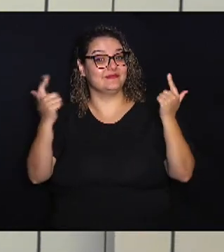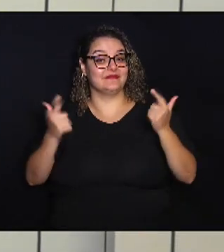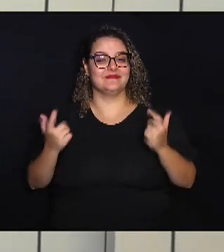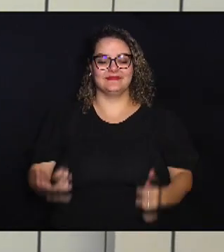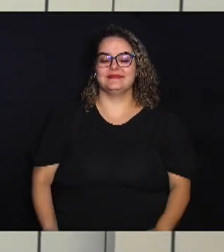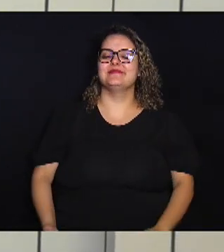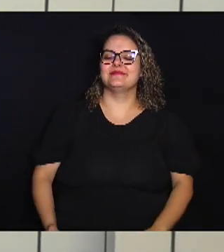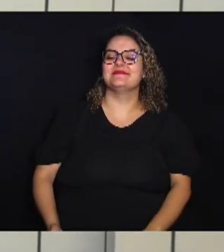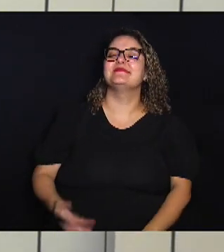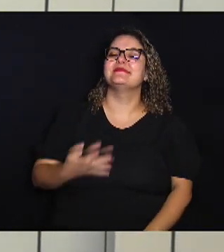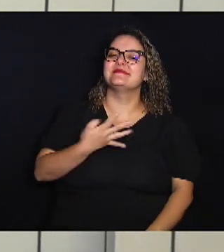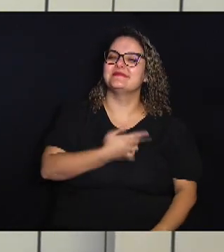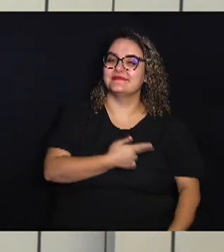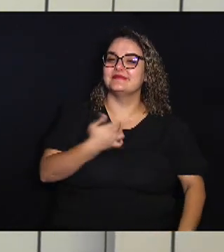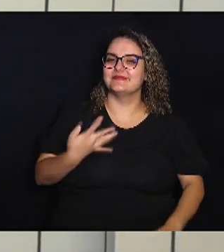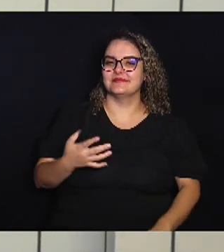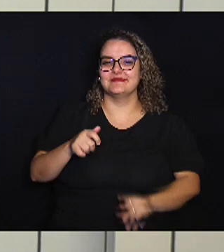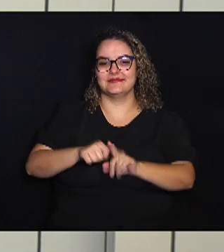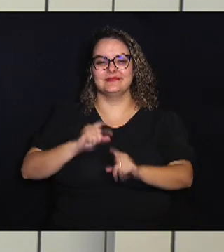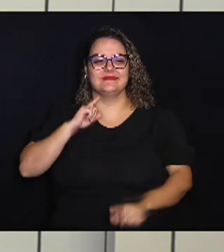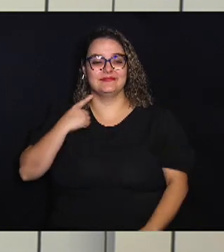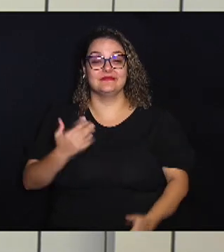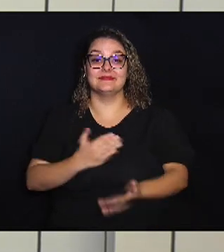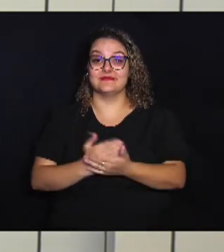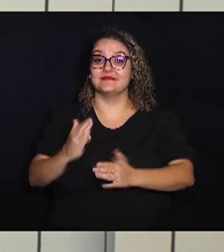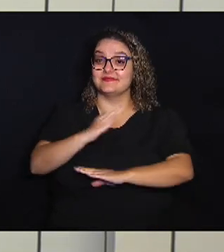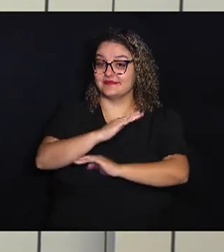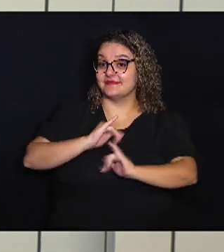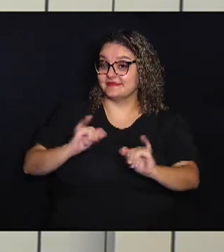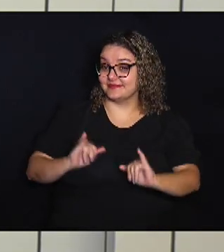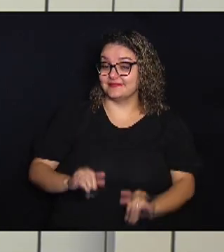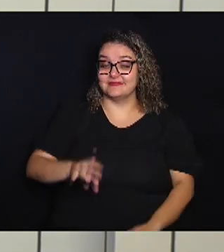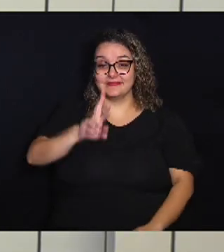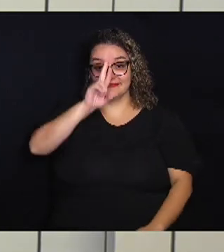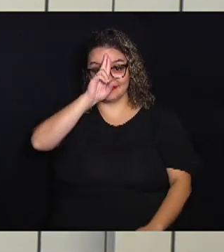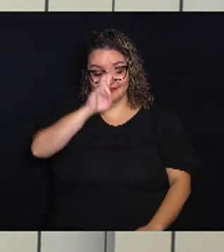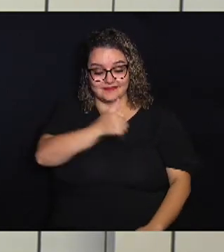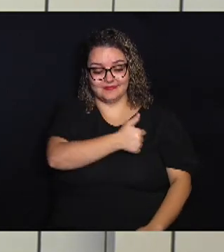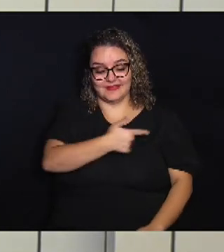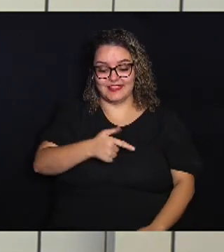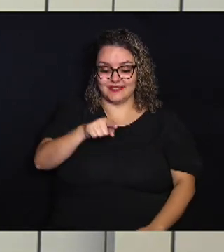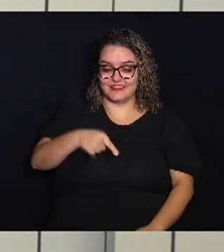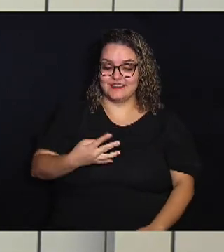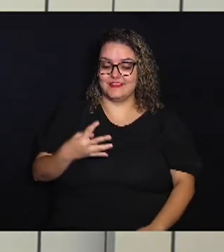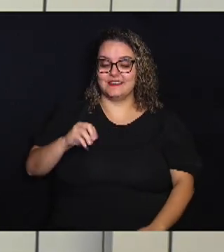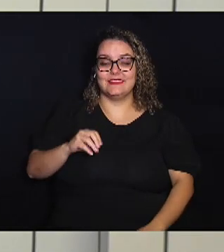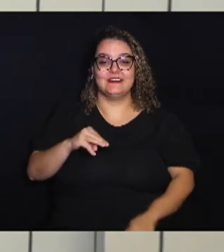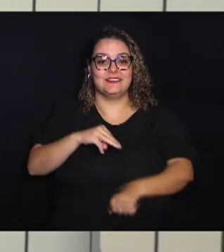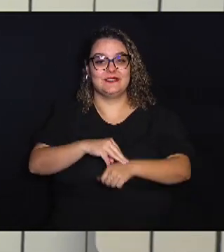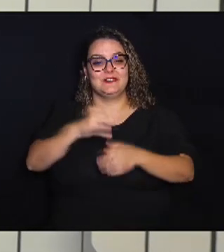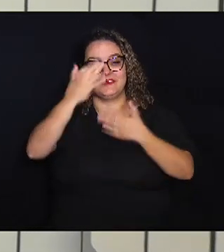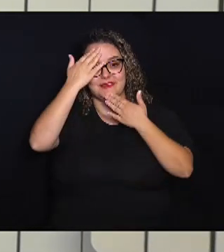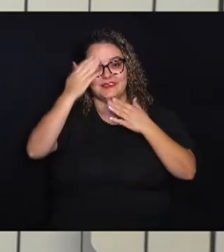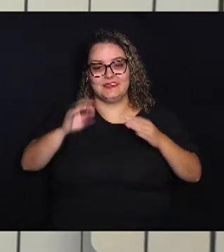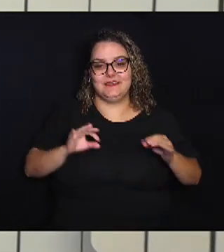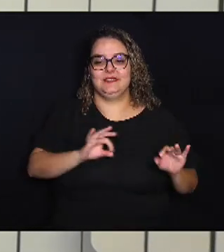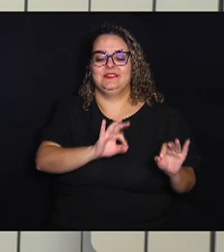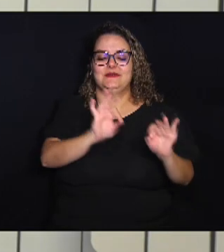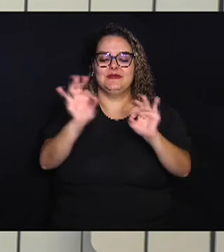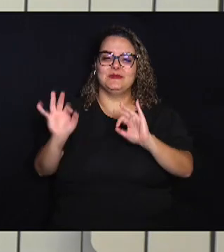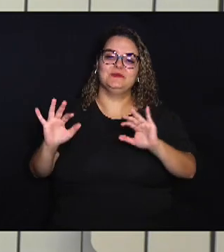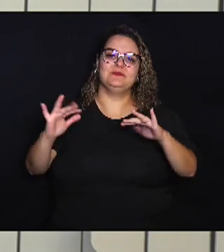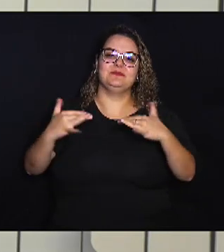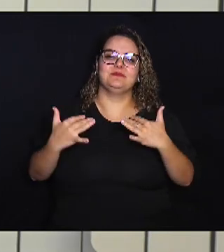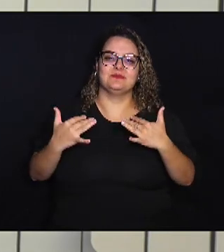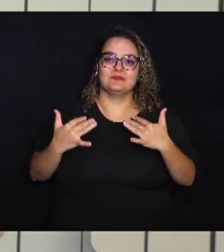agora o Jornal Câmara Notícia ao vivo meio-dia mais 40 minutos muito obrigado pela sua companhia pela sua